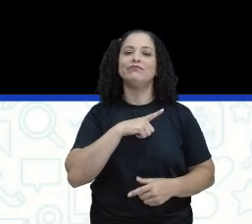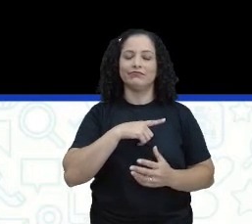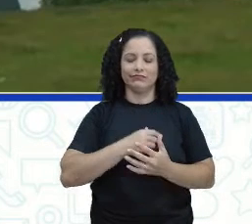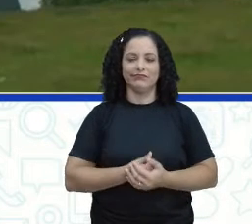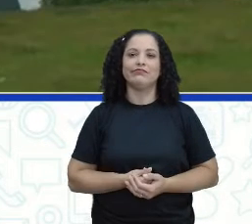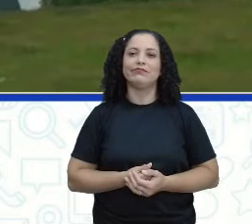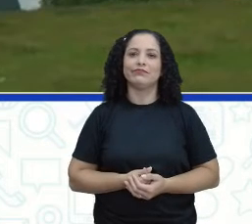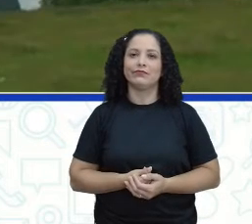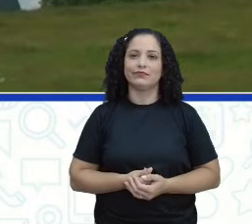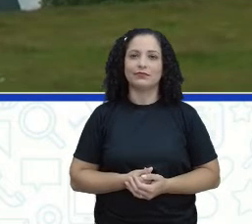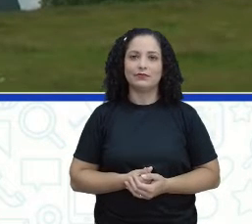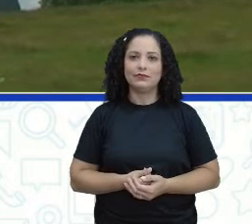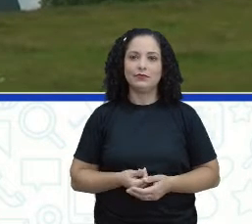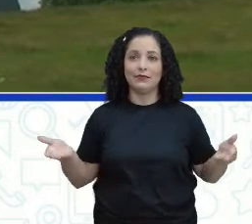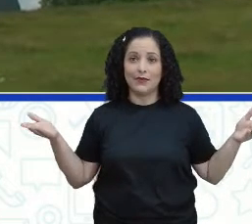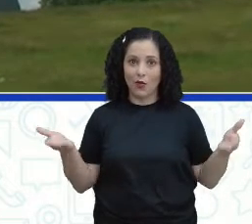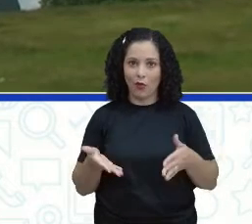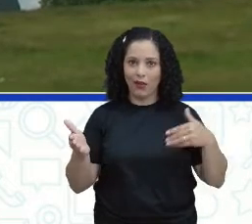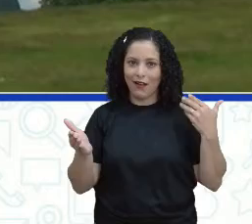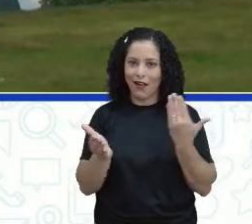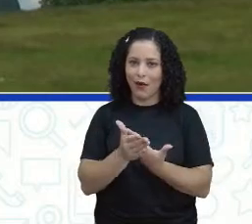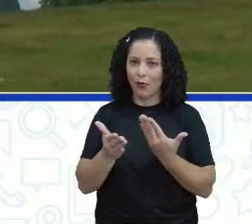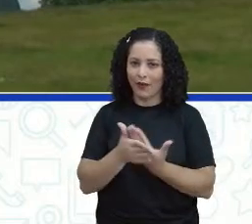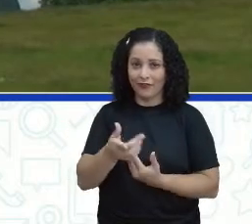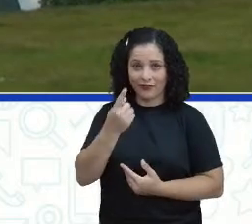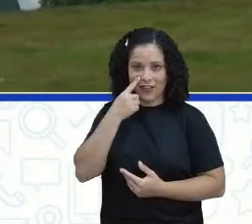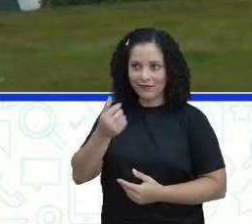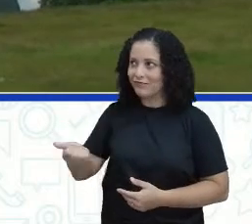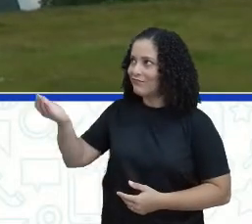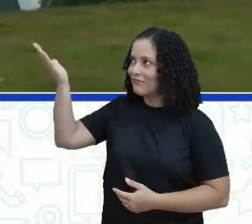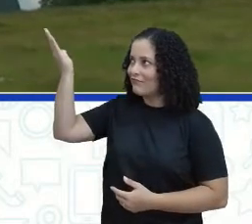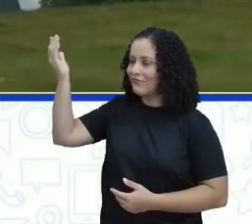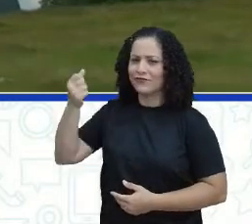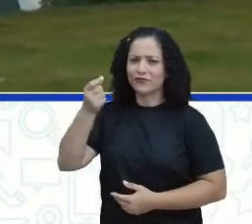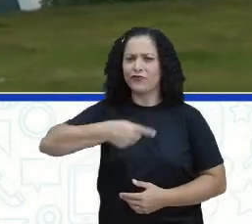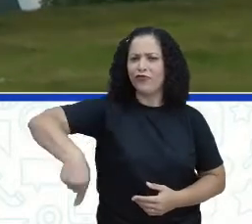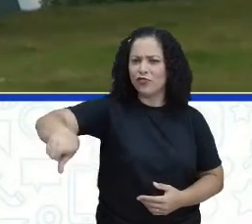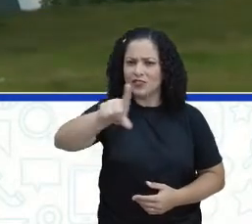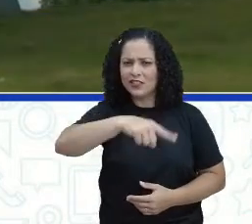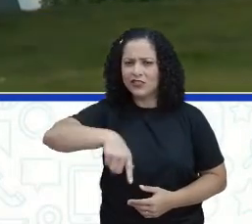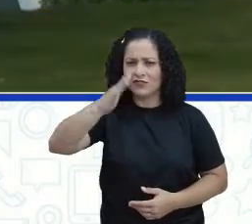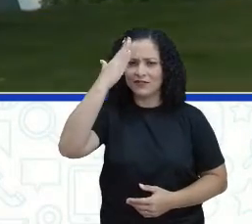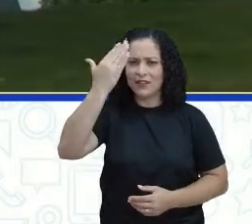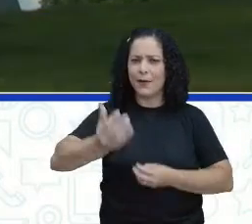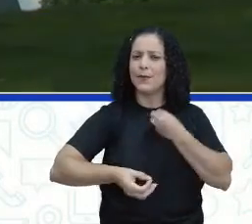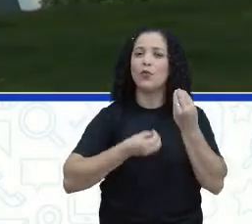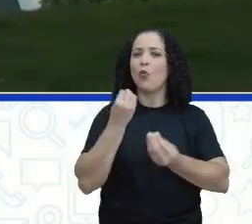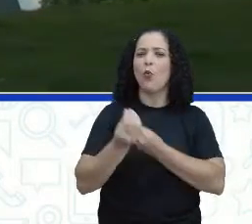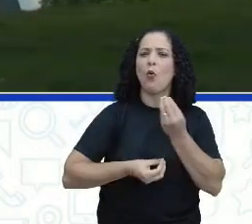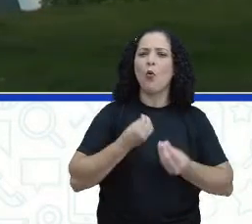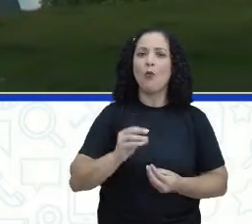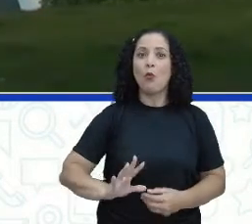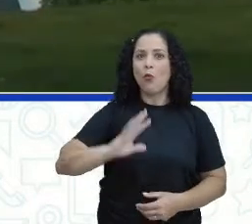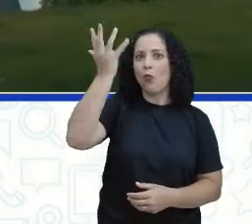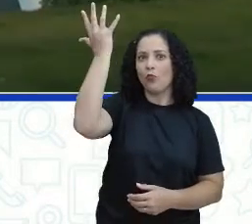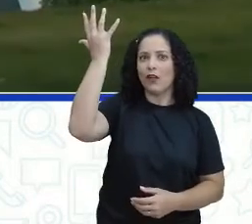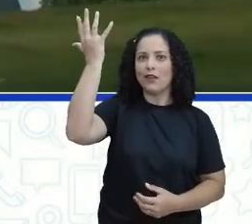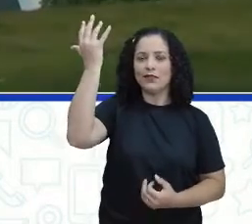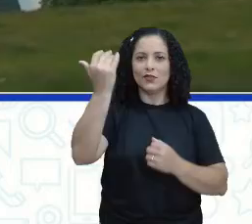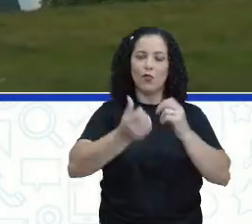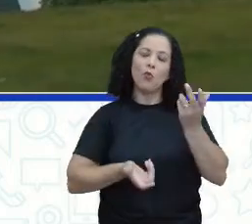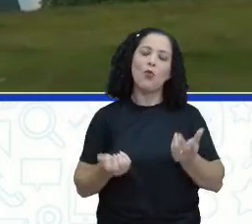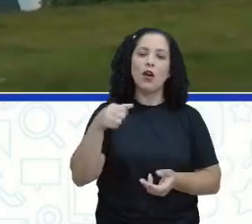lá continuar aqui com essa aula. Eu queria saber de vocês, quem é que sabe aí como é que funciona uma